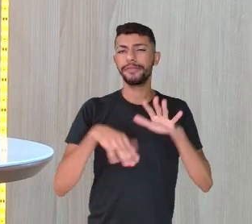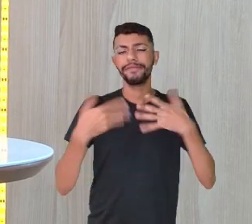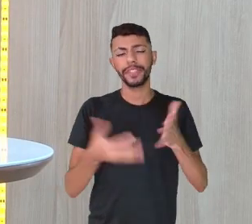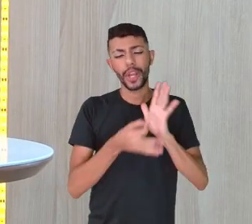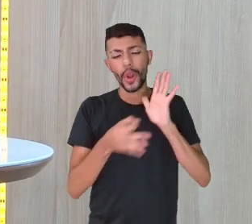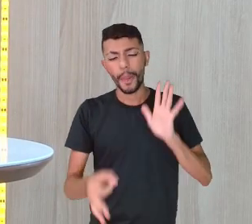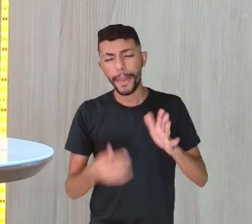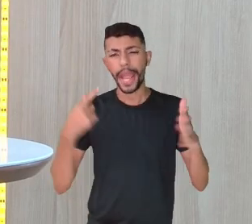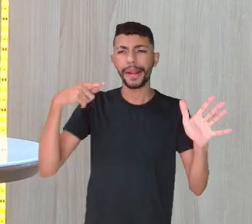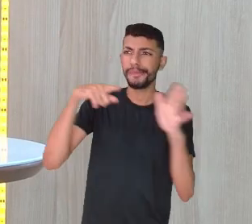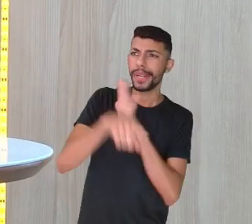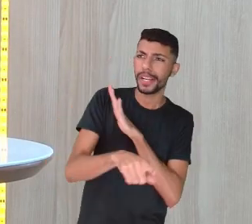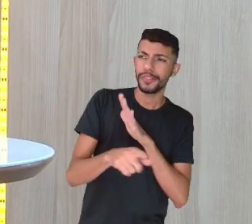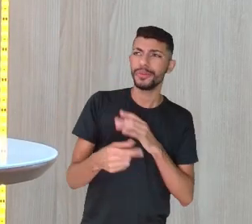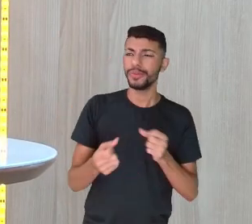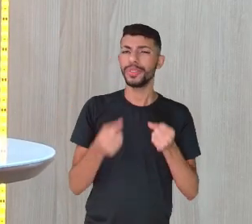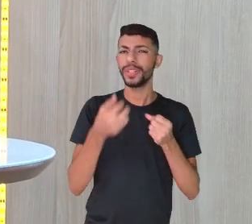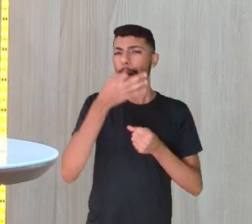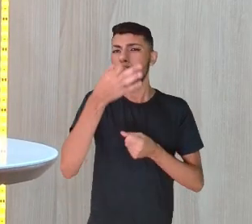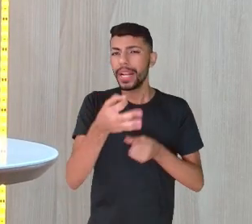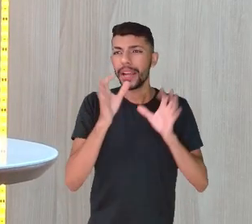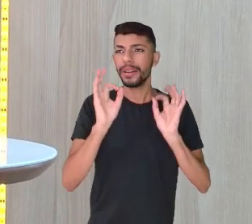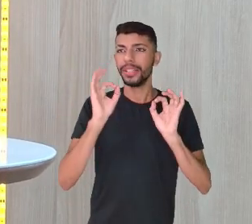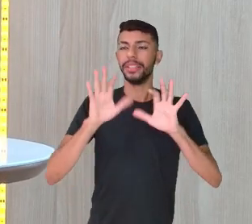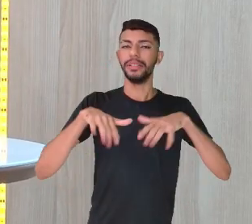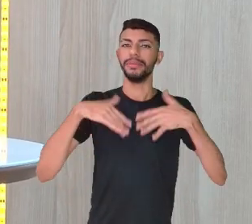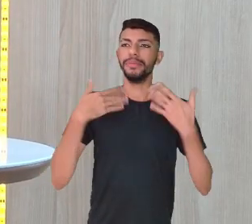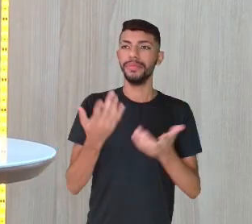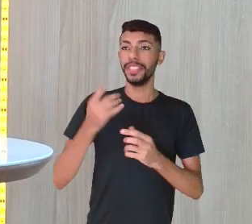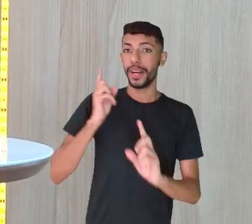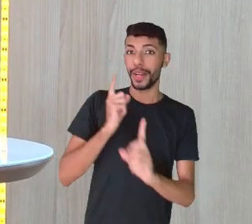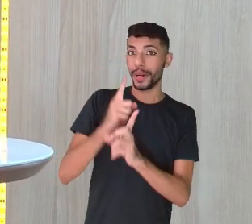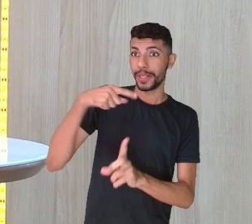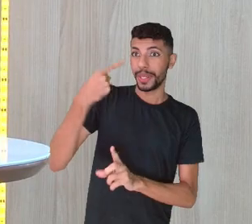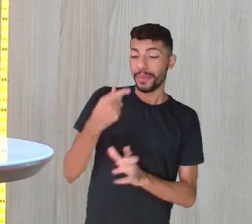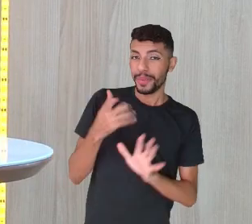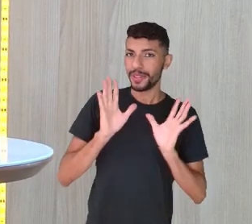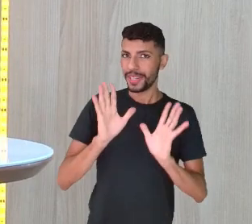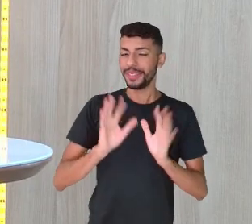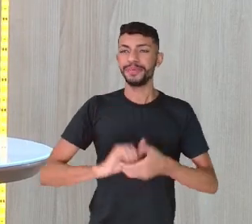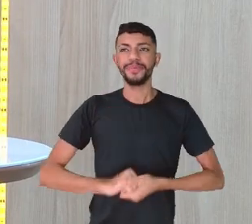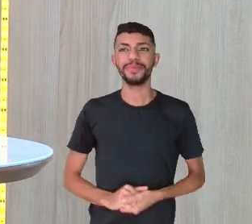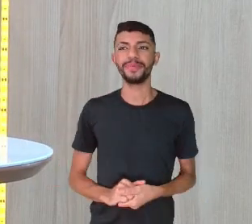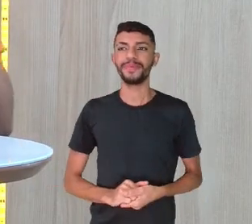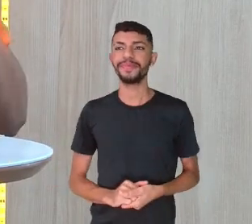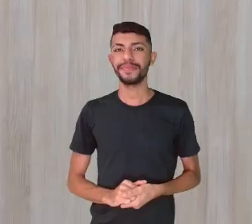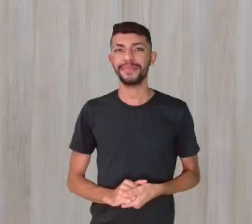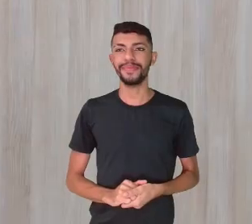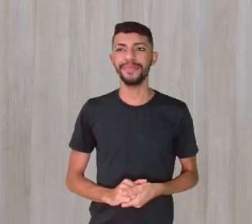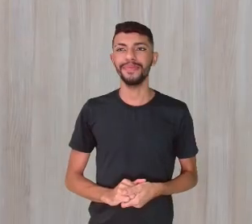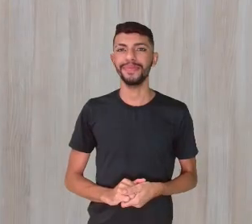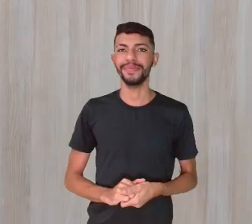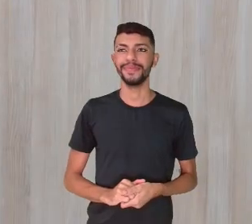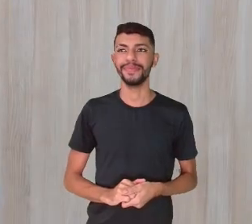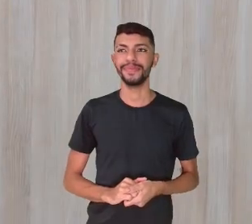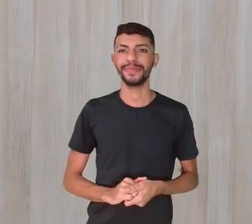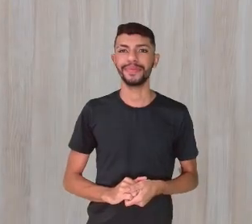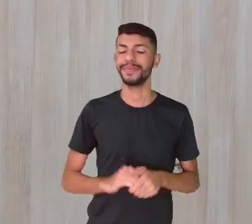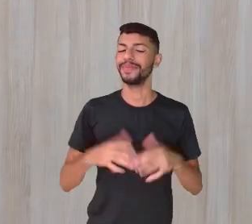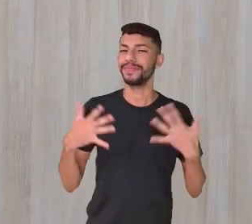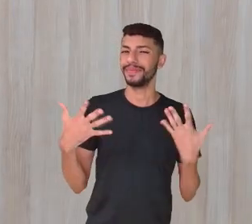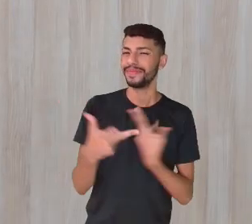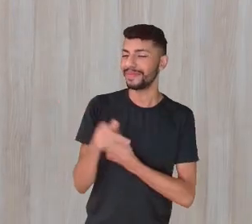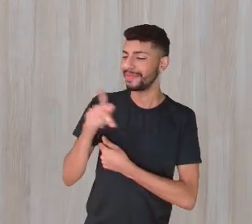pergunta, diz o que tá achando, tá certo? Então até daqui a pouco. Um beijo. Maravilhosa, né? Essa